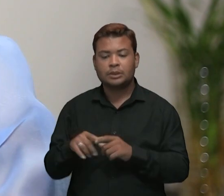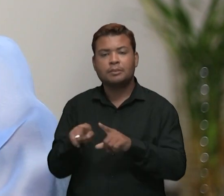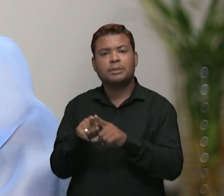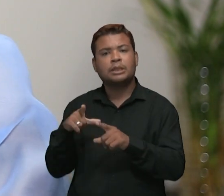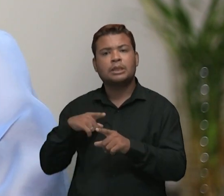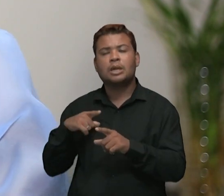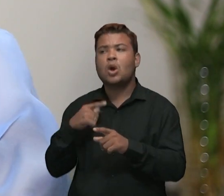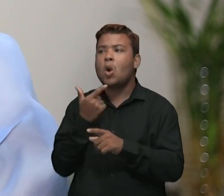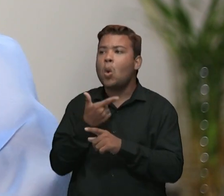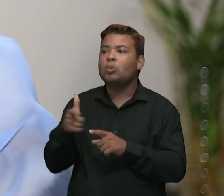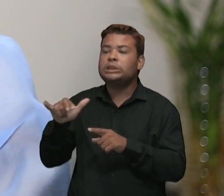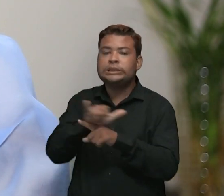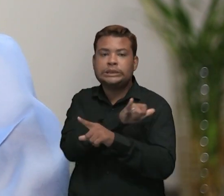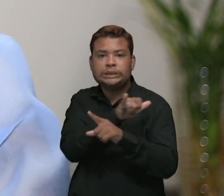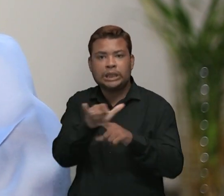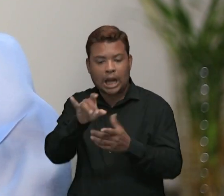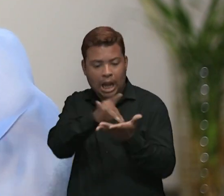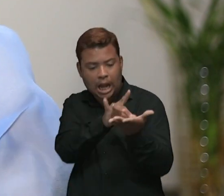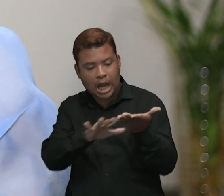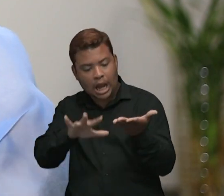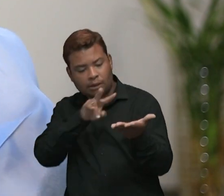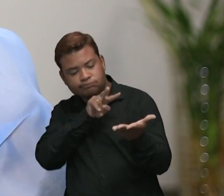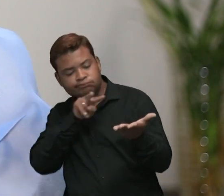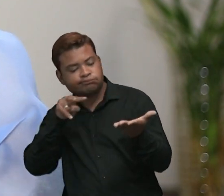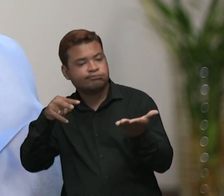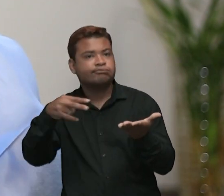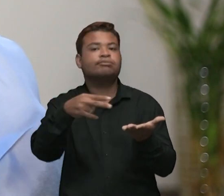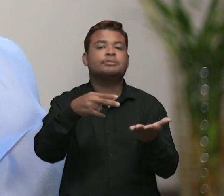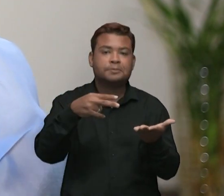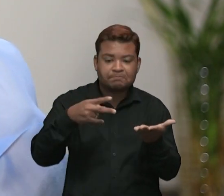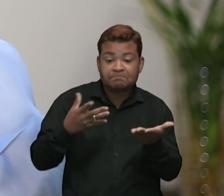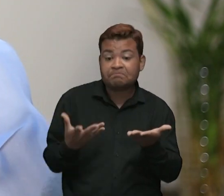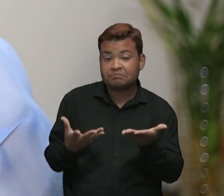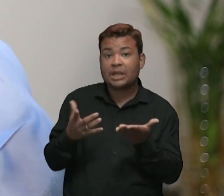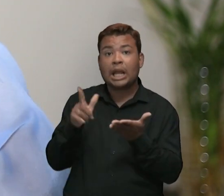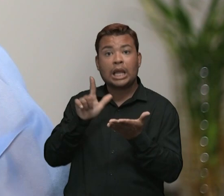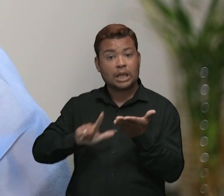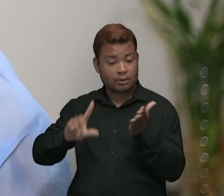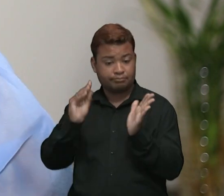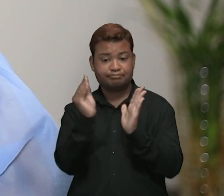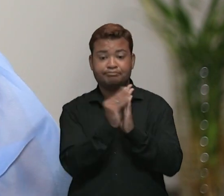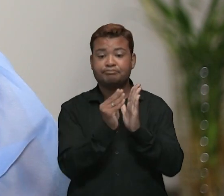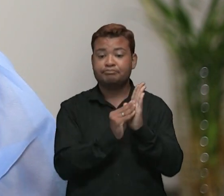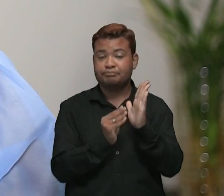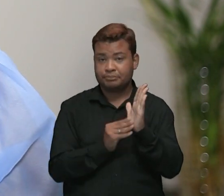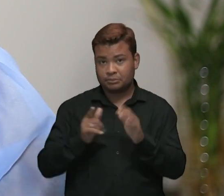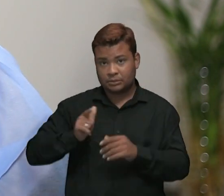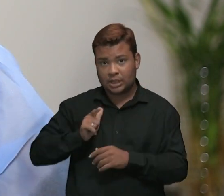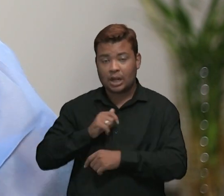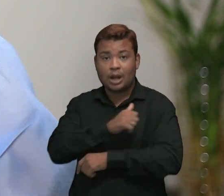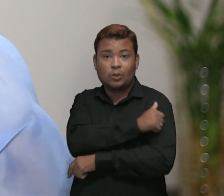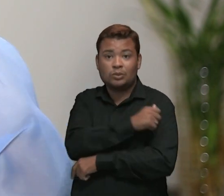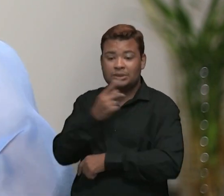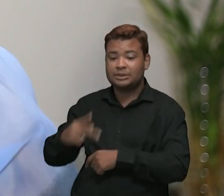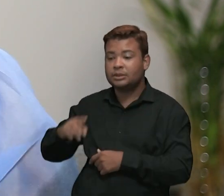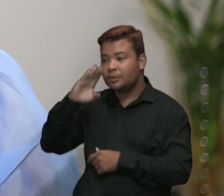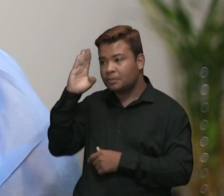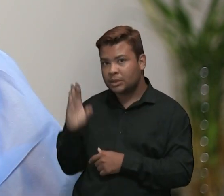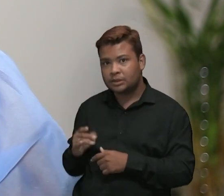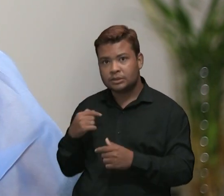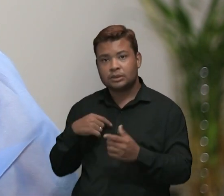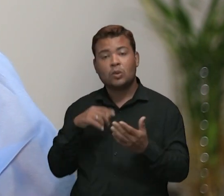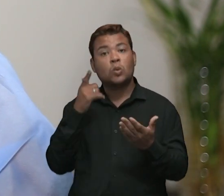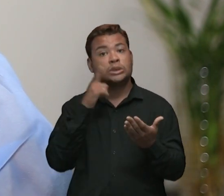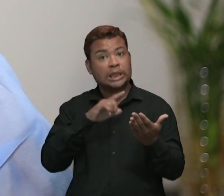maneira de entender a realidade, e isso é colocado na literatura. O aluno brasileiro, então, ao entender a